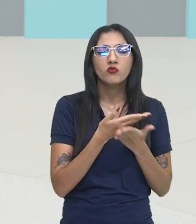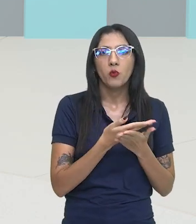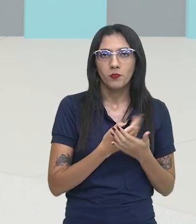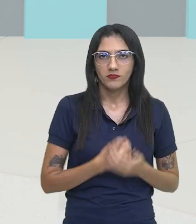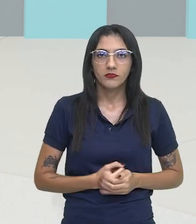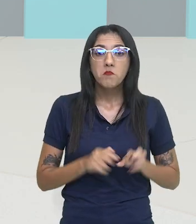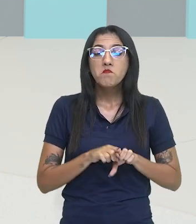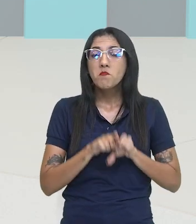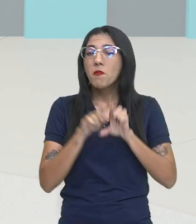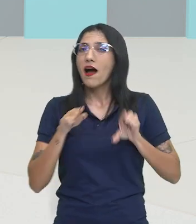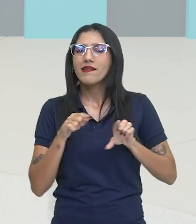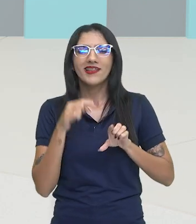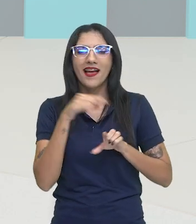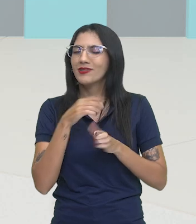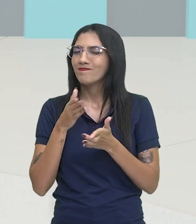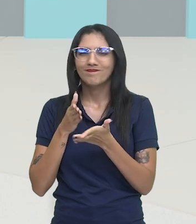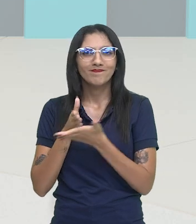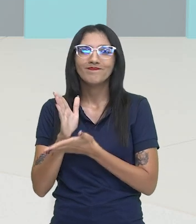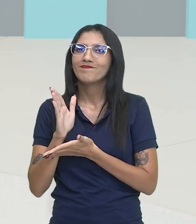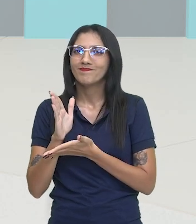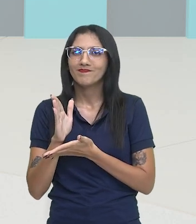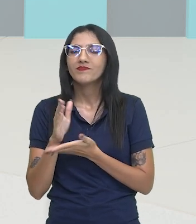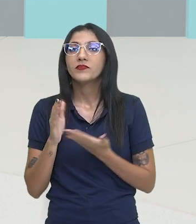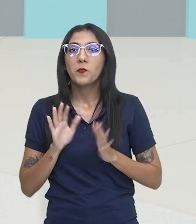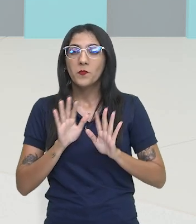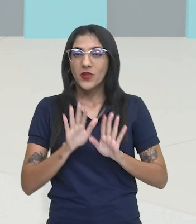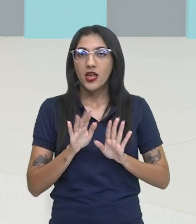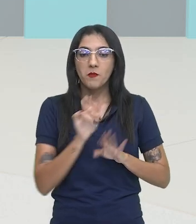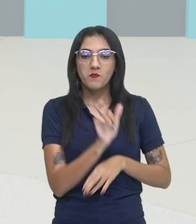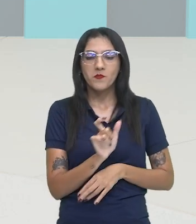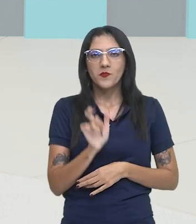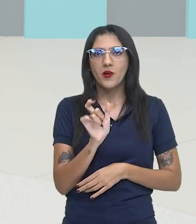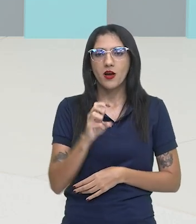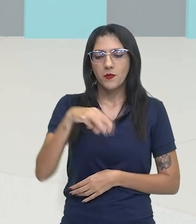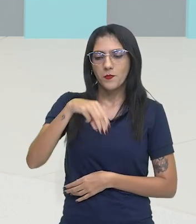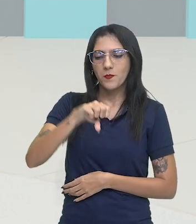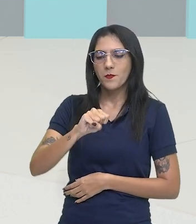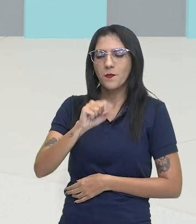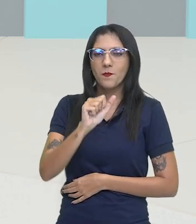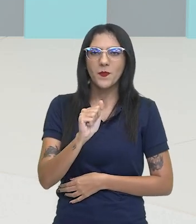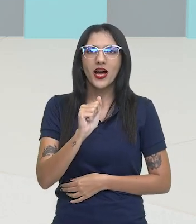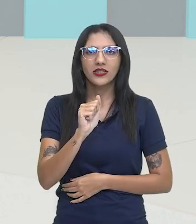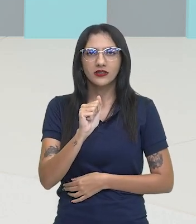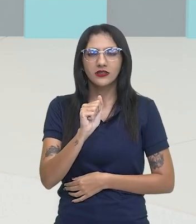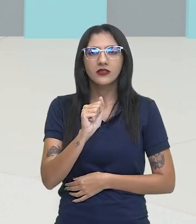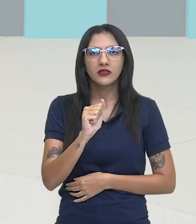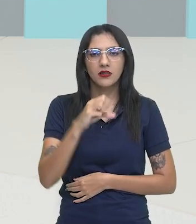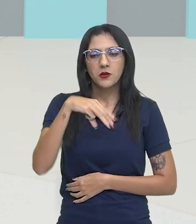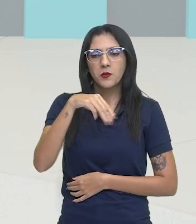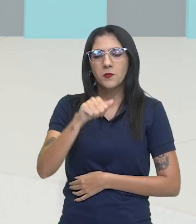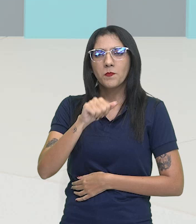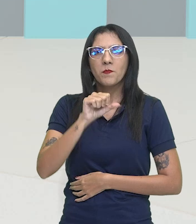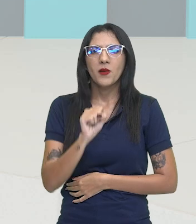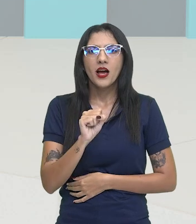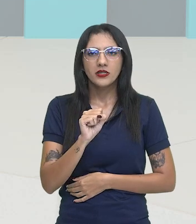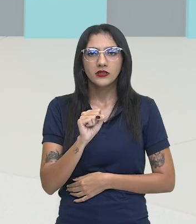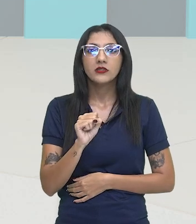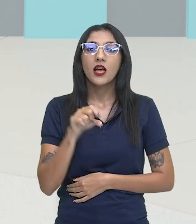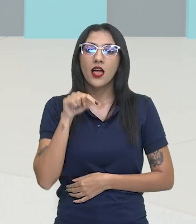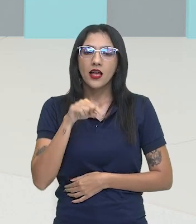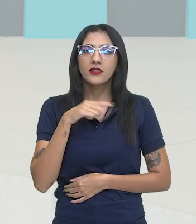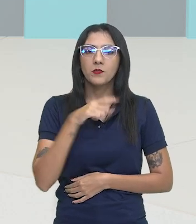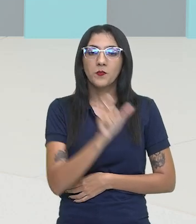mas ela não passou, perceba que o mas abre uma ponte, digamos assim, faz uma ponte para que o